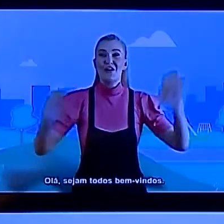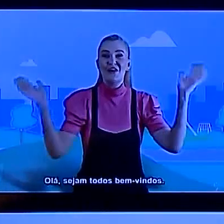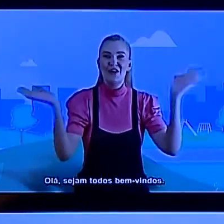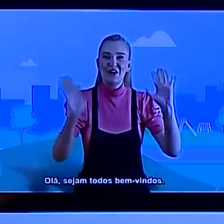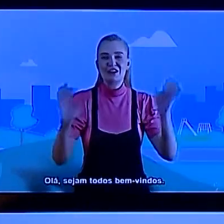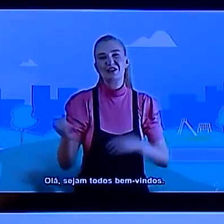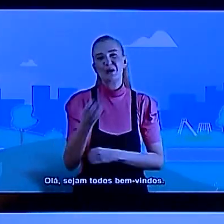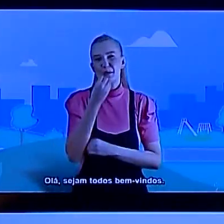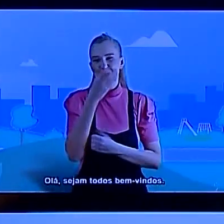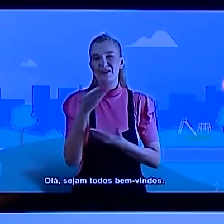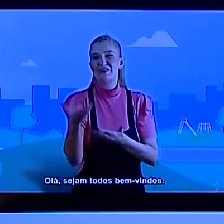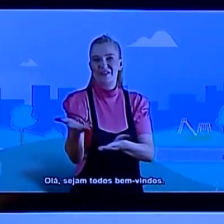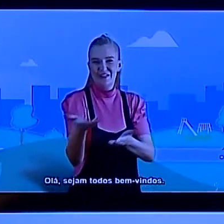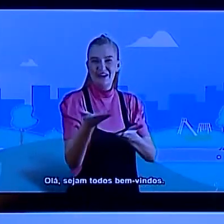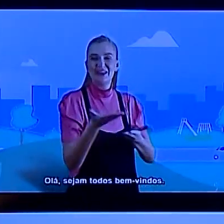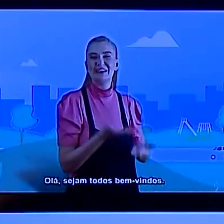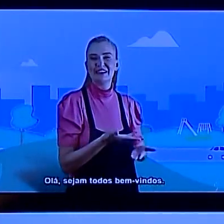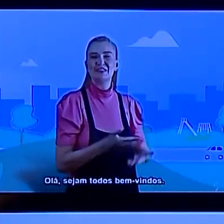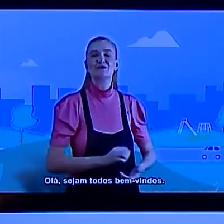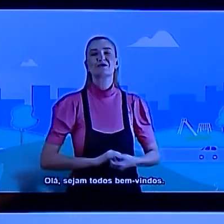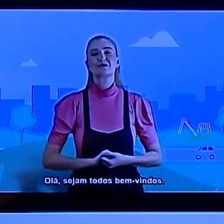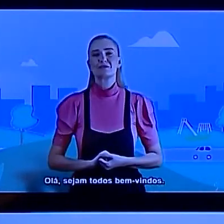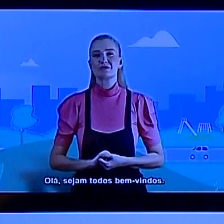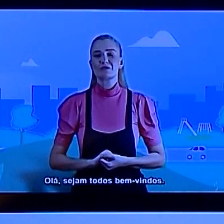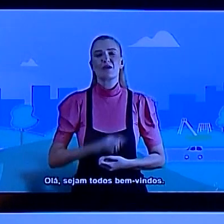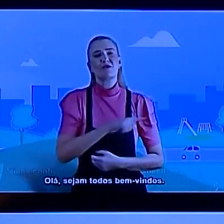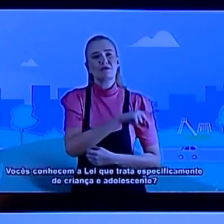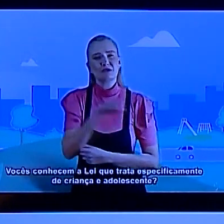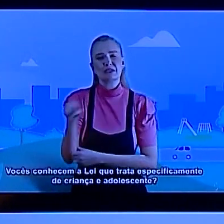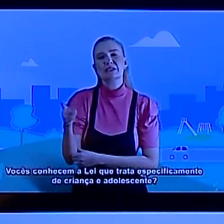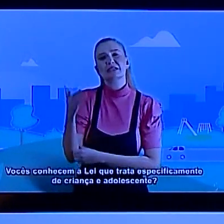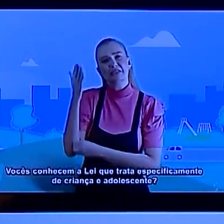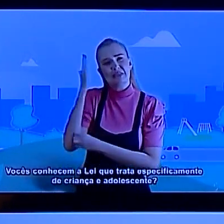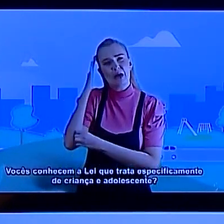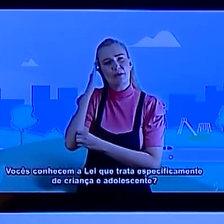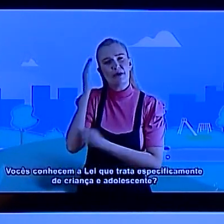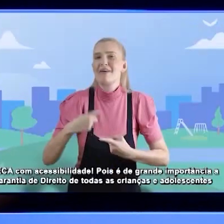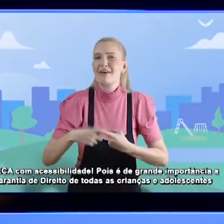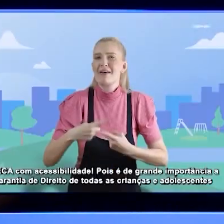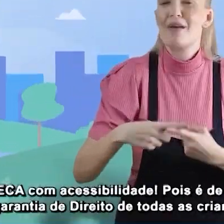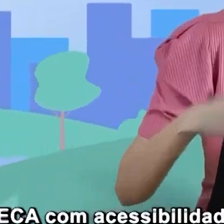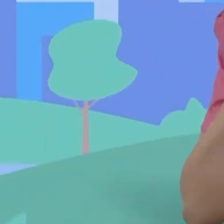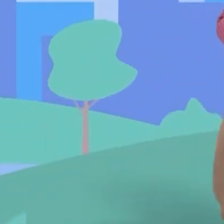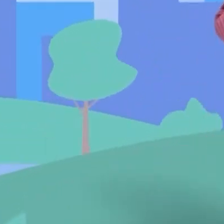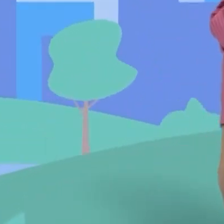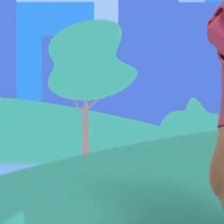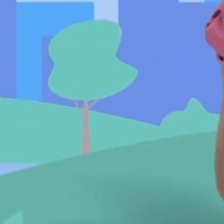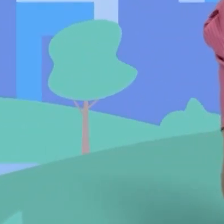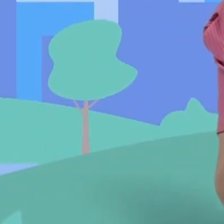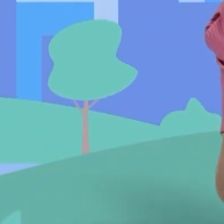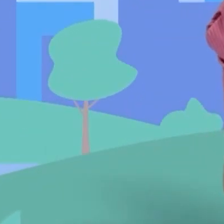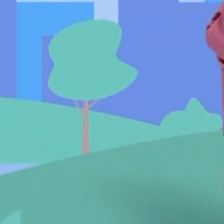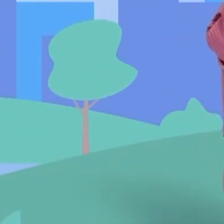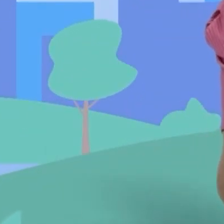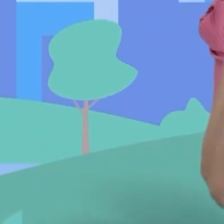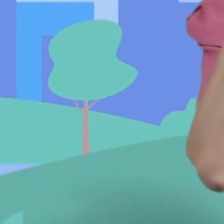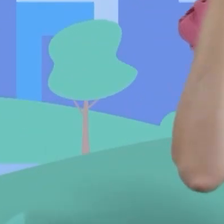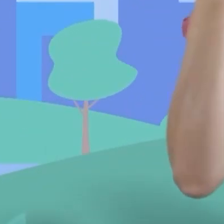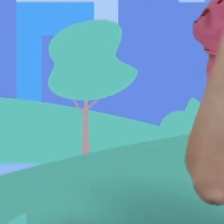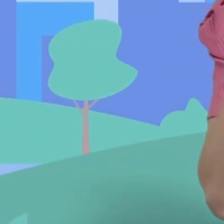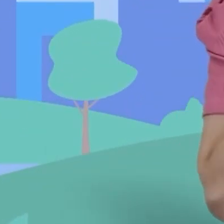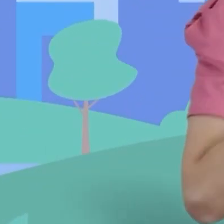acessados através do site do Ministério da mulher da família e dos Direitos Humanos cueca com